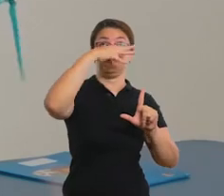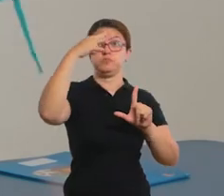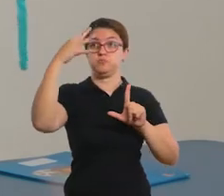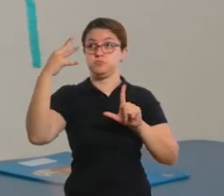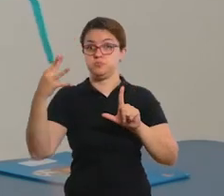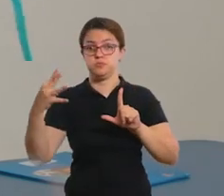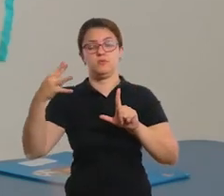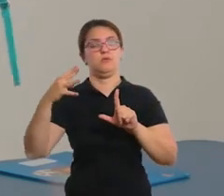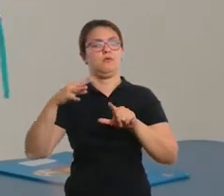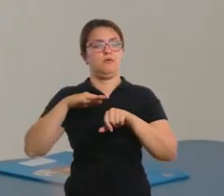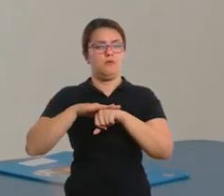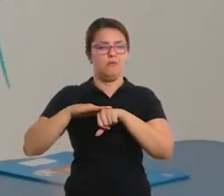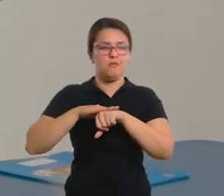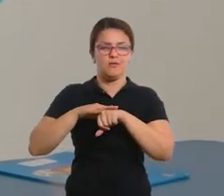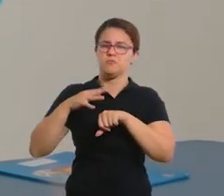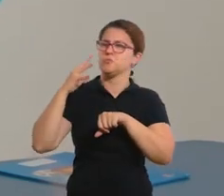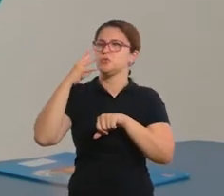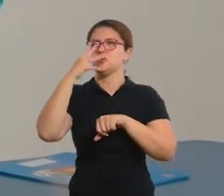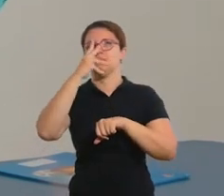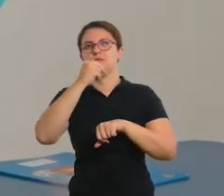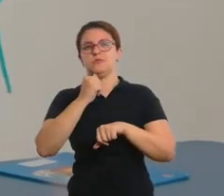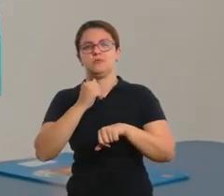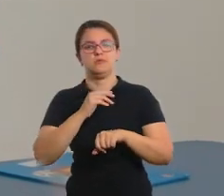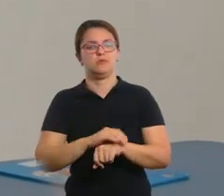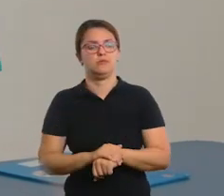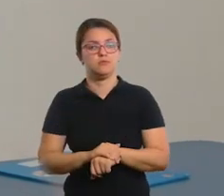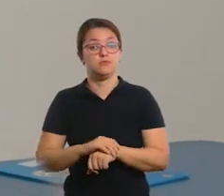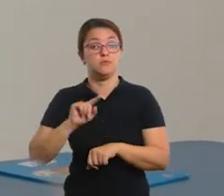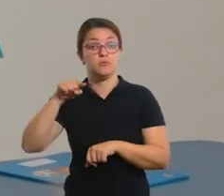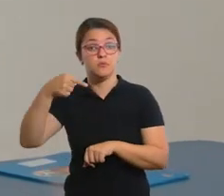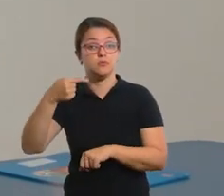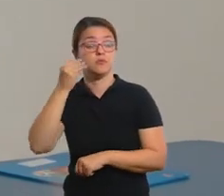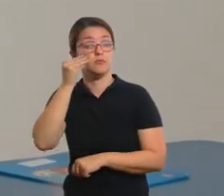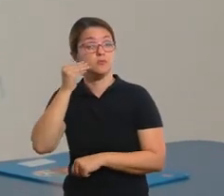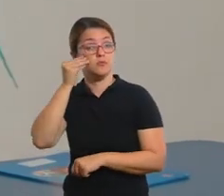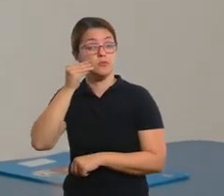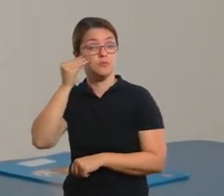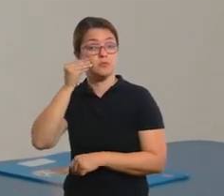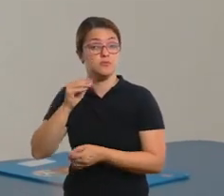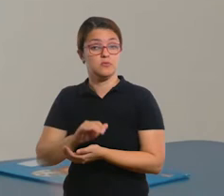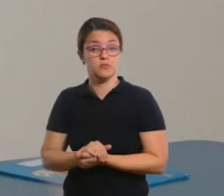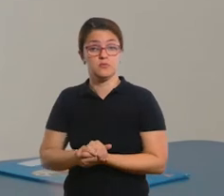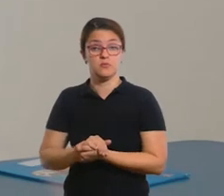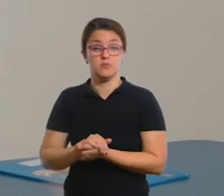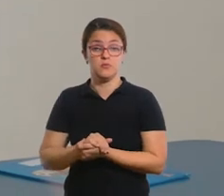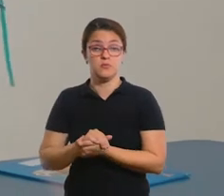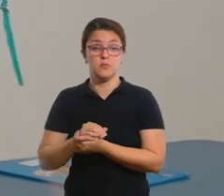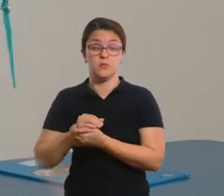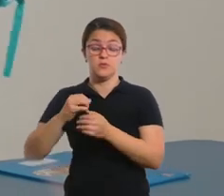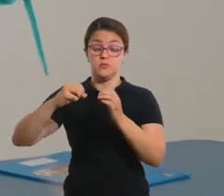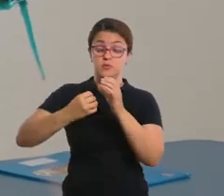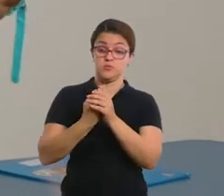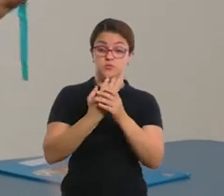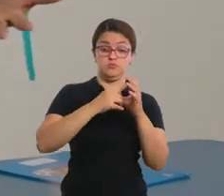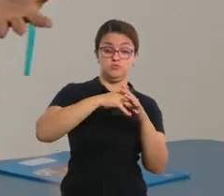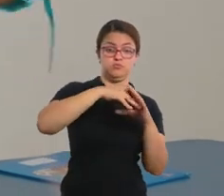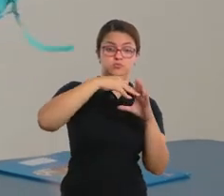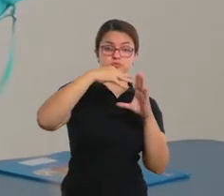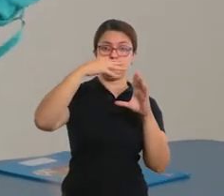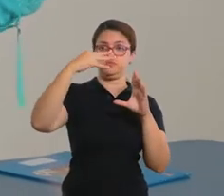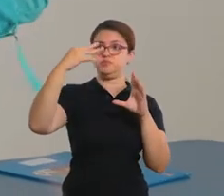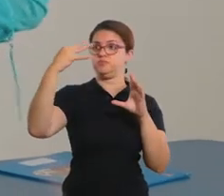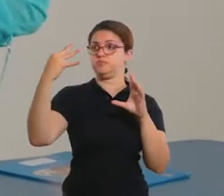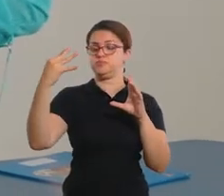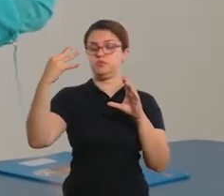arco-íris, converse com ela como isso é bonito e depois faça a experiência e aí vai aparecer o arco-íris. Eu tenho certeza que a